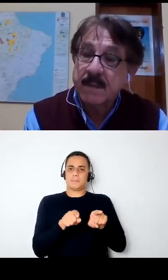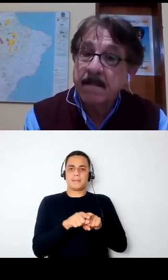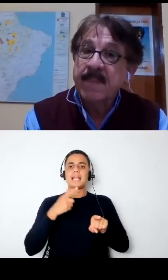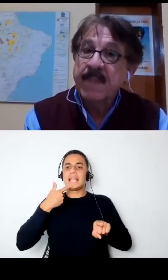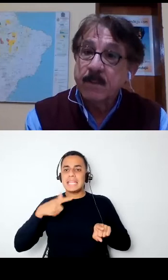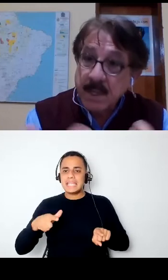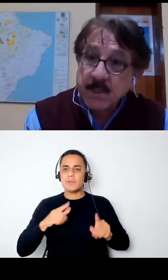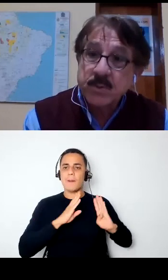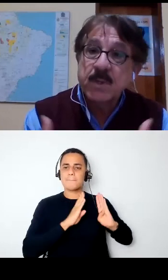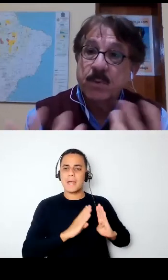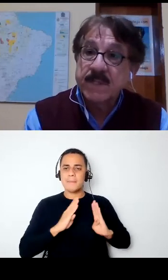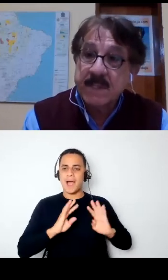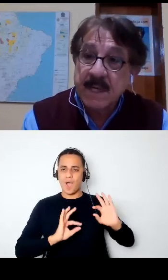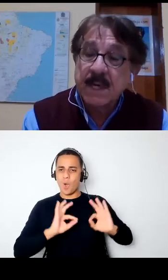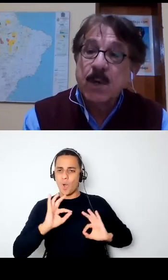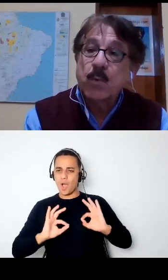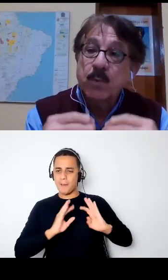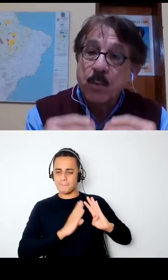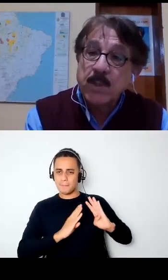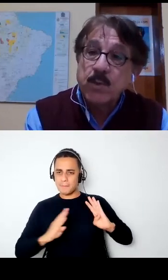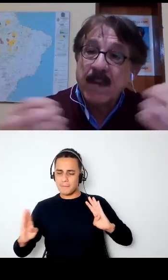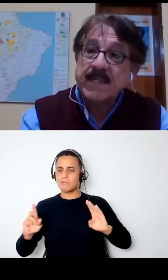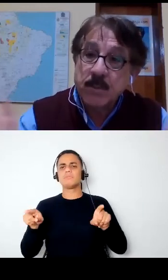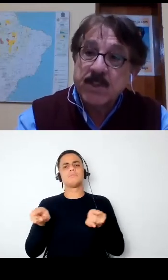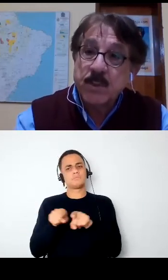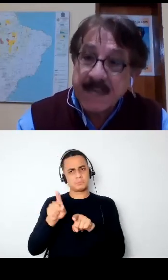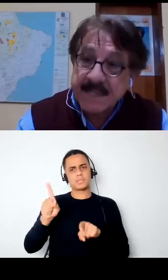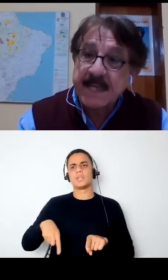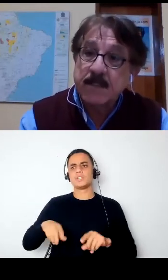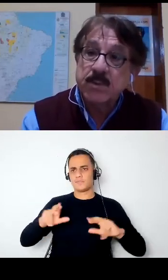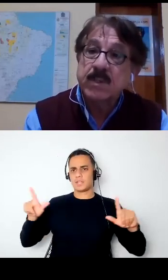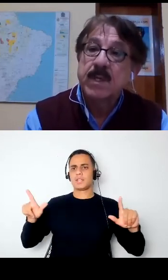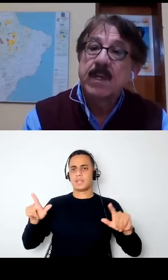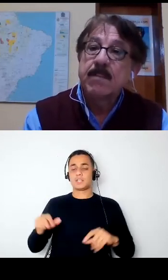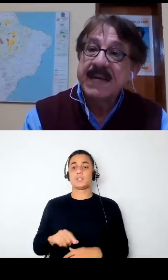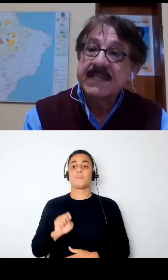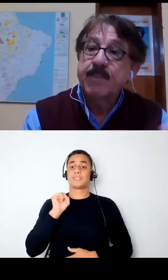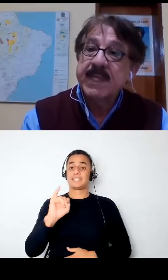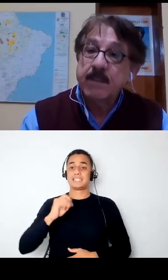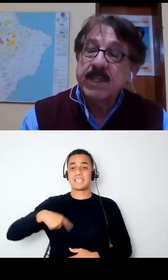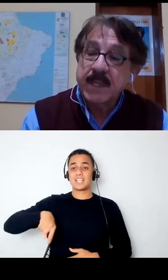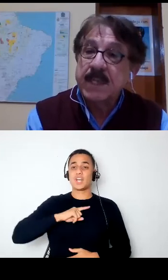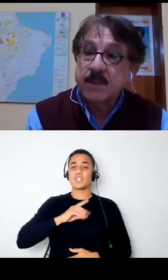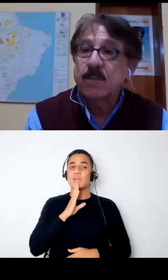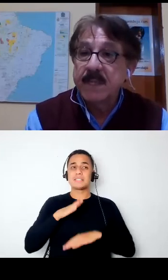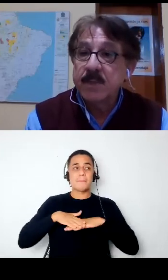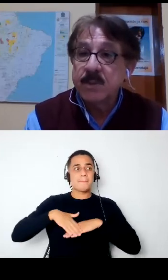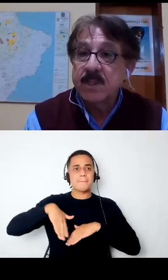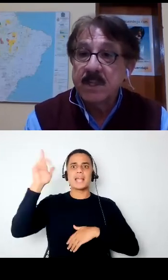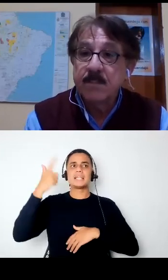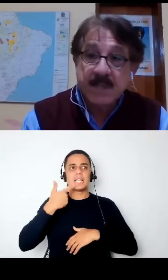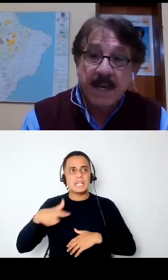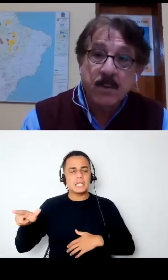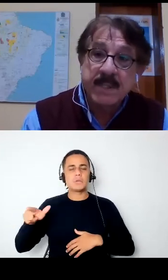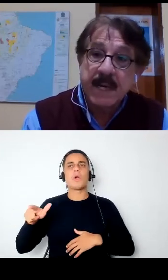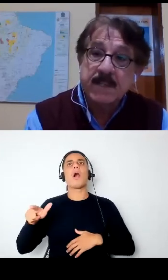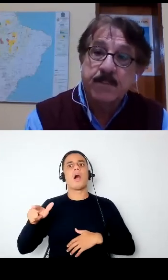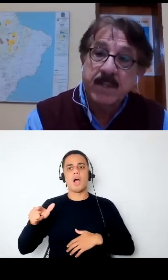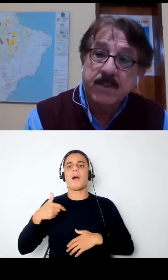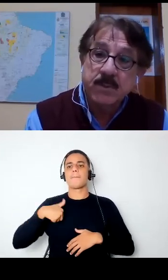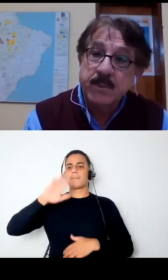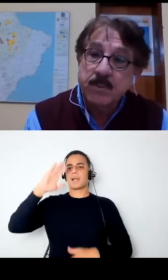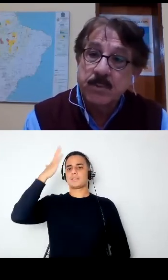mesma facilidade de qualquer língua que ele tivesse no lugar da aldeia que ele nasceu. E isso não tem a ver com inteligência, não é ser